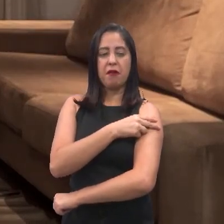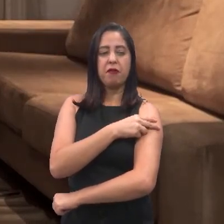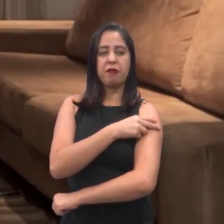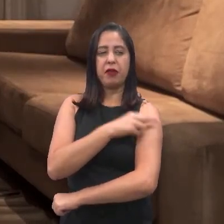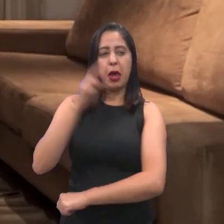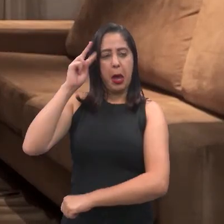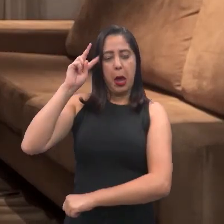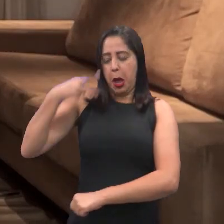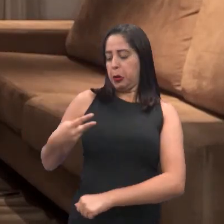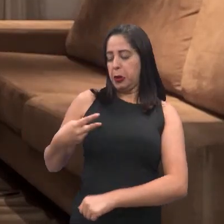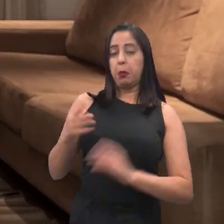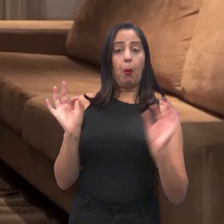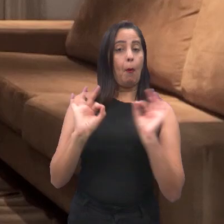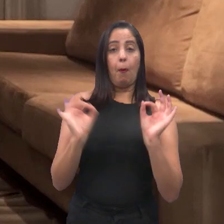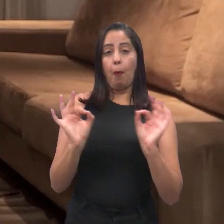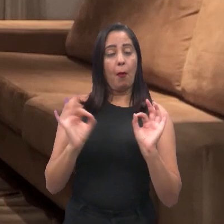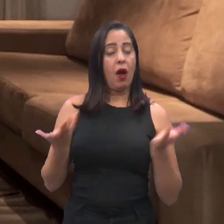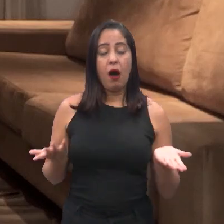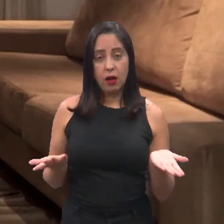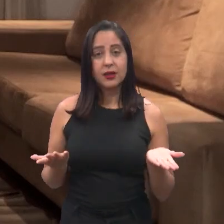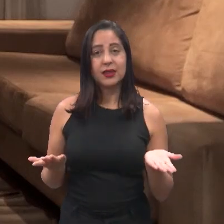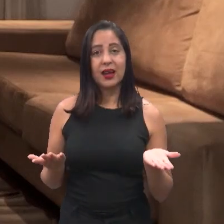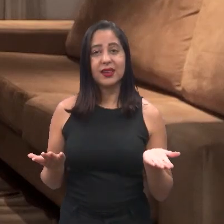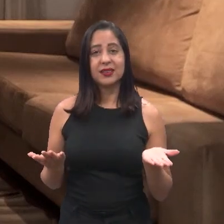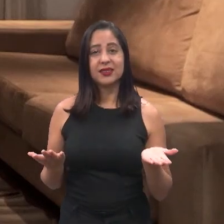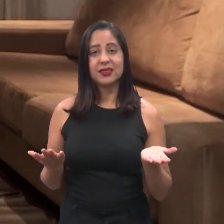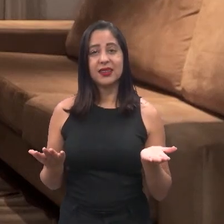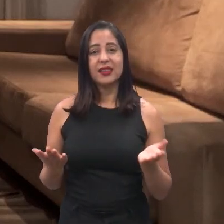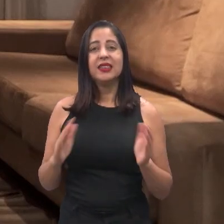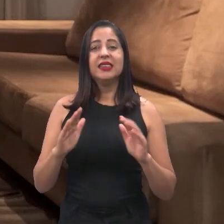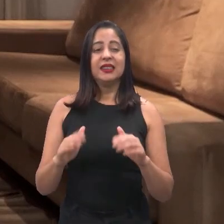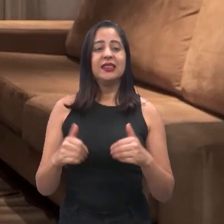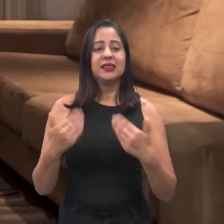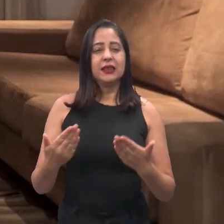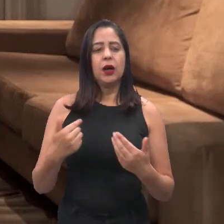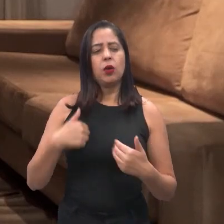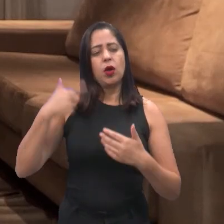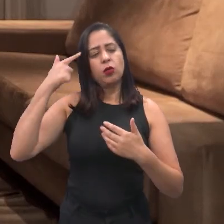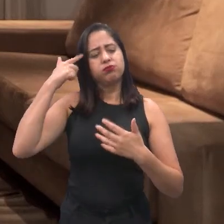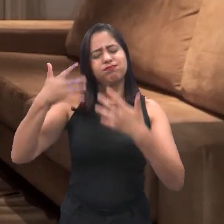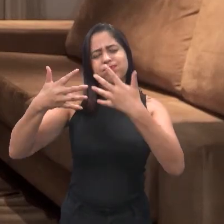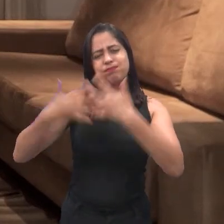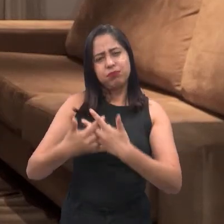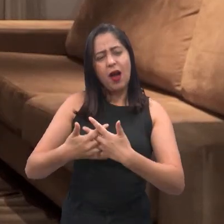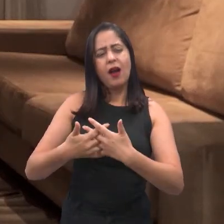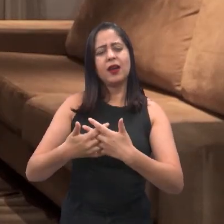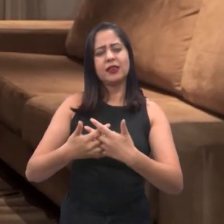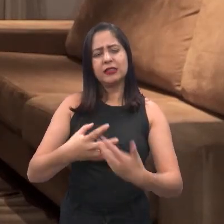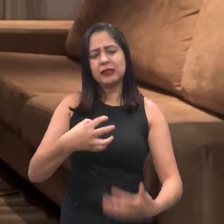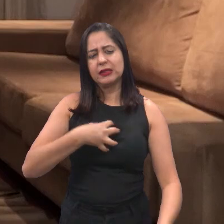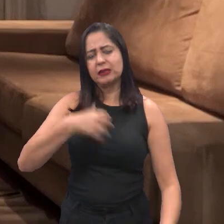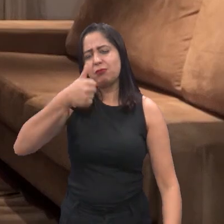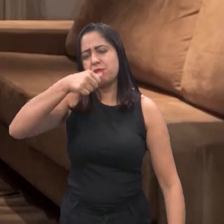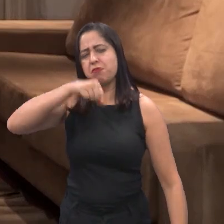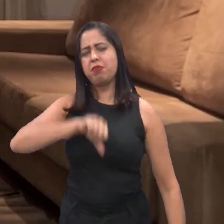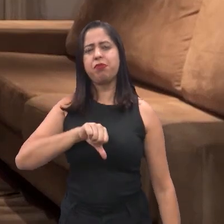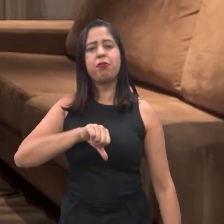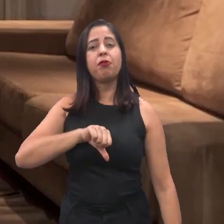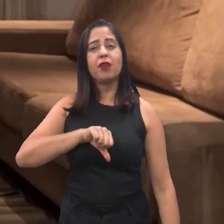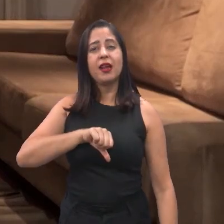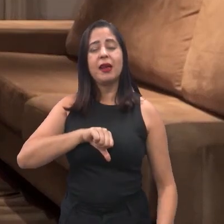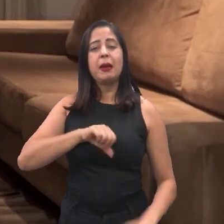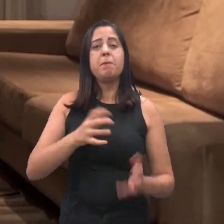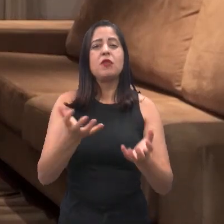é exatamente esse era o ponto do conflito da época do meu trabalho, entende? Eu vivia assim,